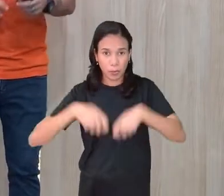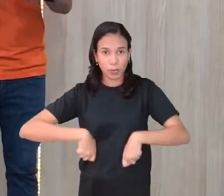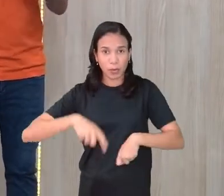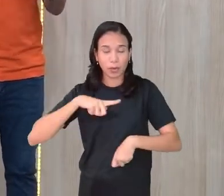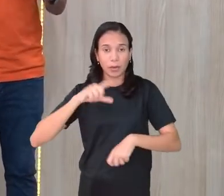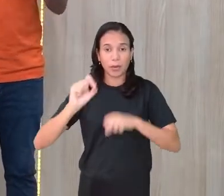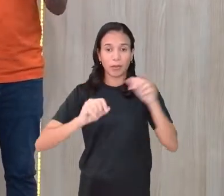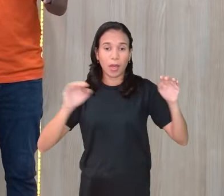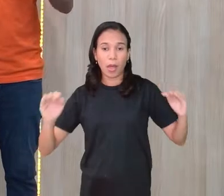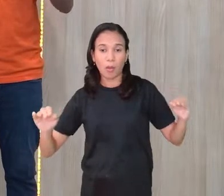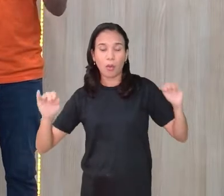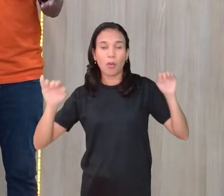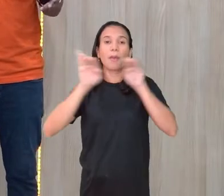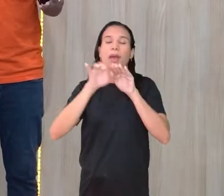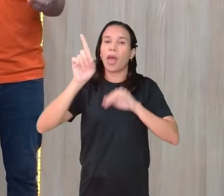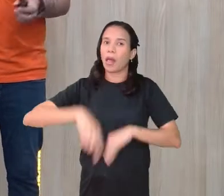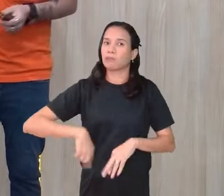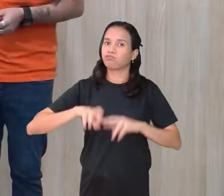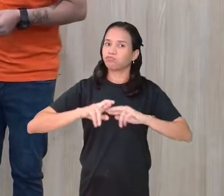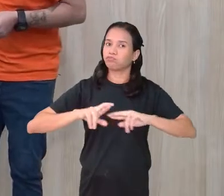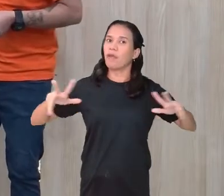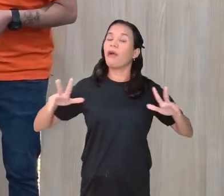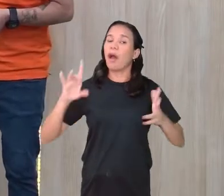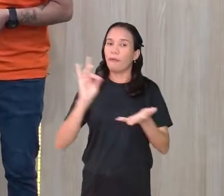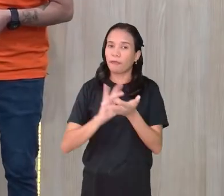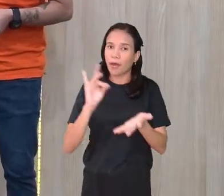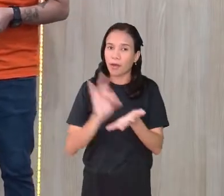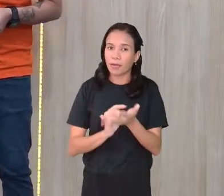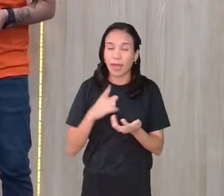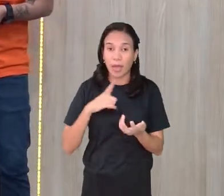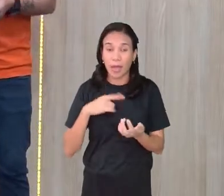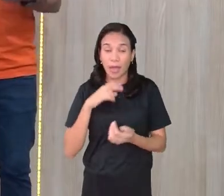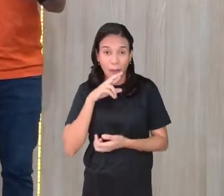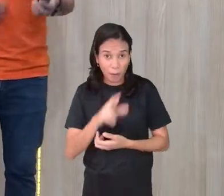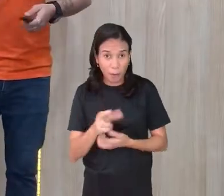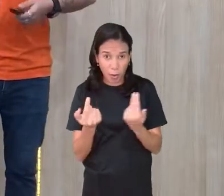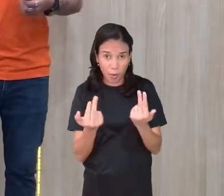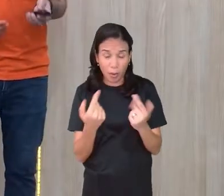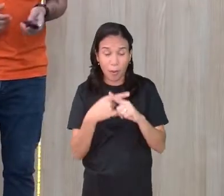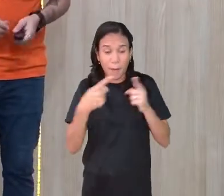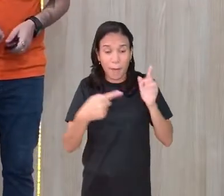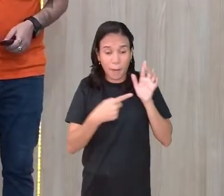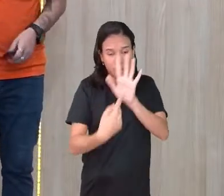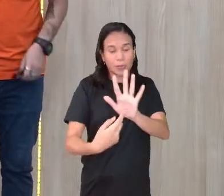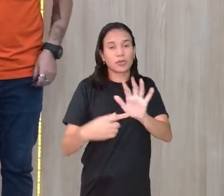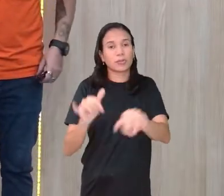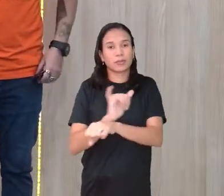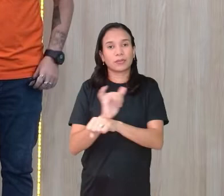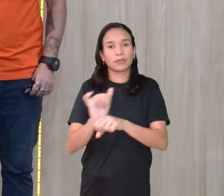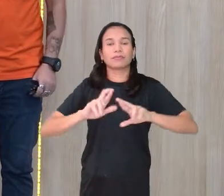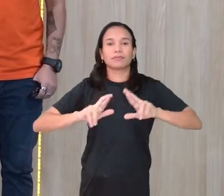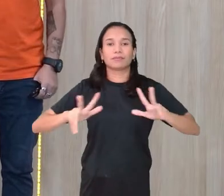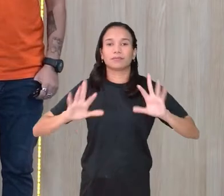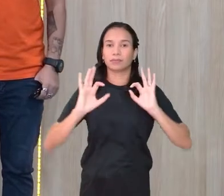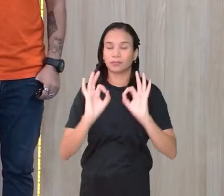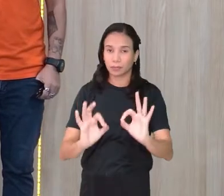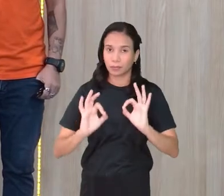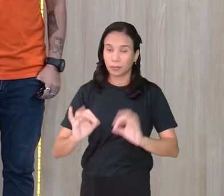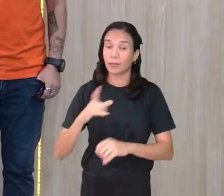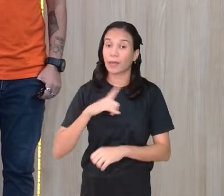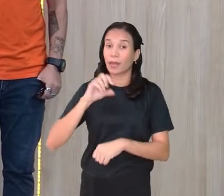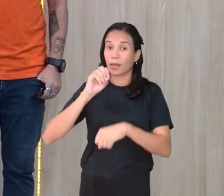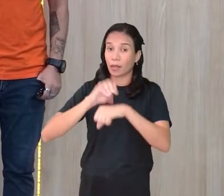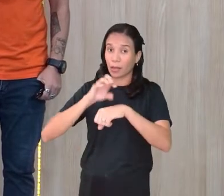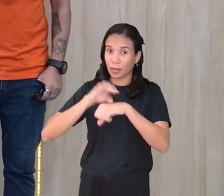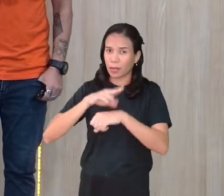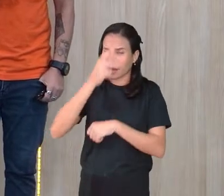combinatória. Faz uma diferença enorme, sendo o mesmo resultado, mas eu representando de forma diferente, tá certo? E como